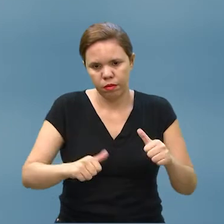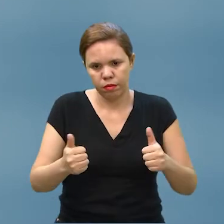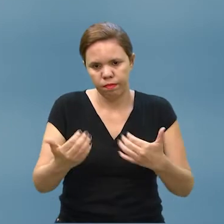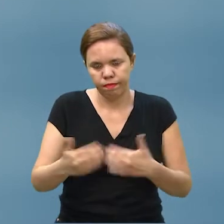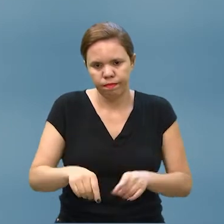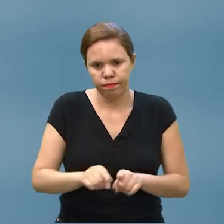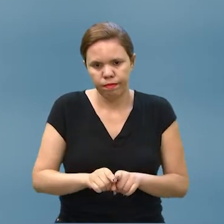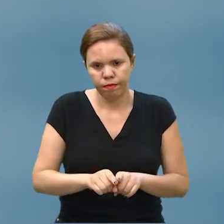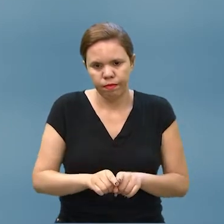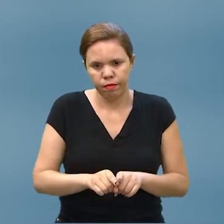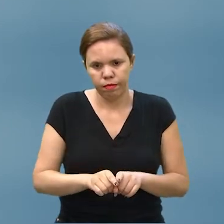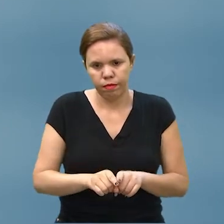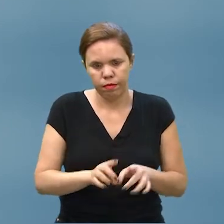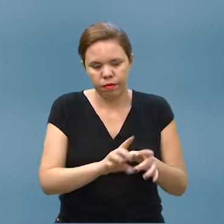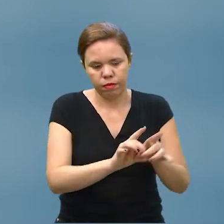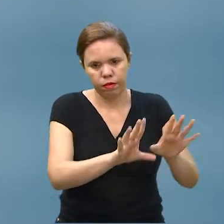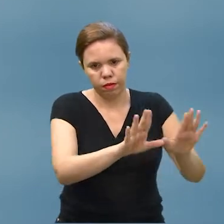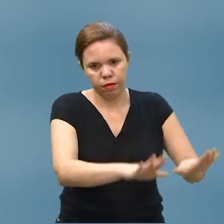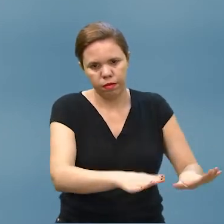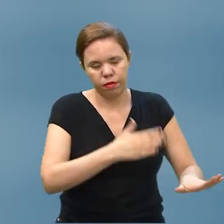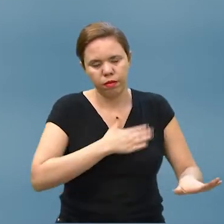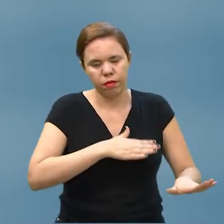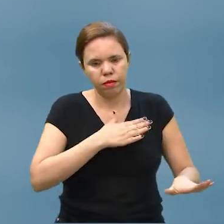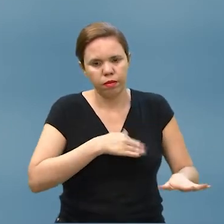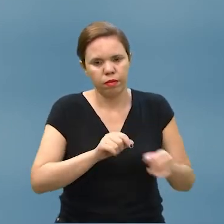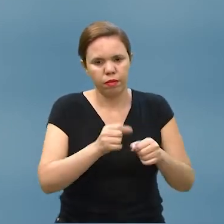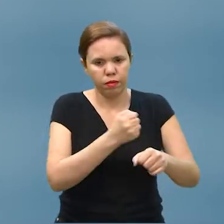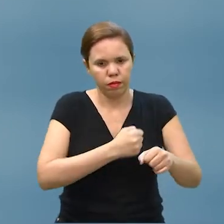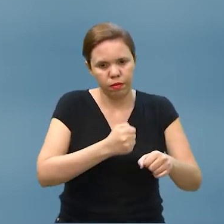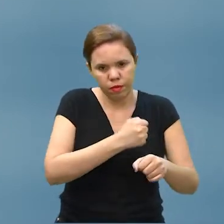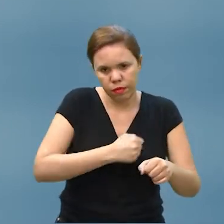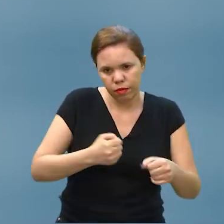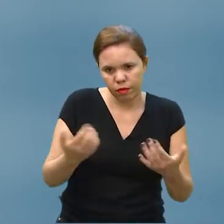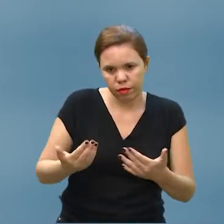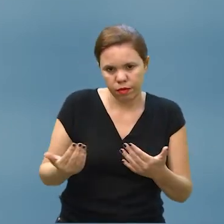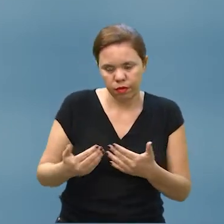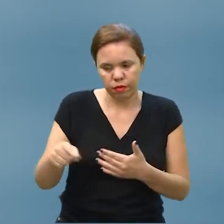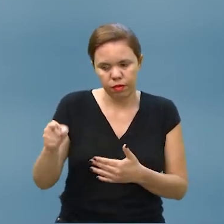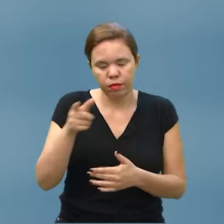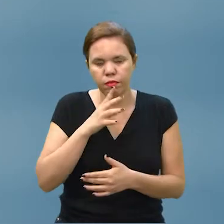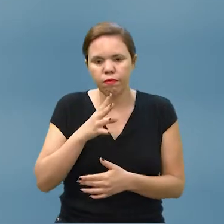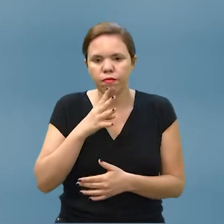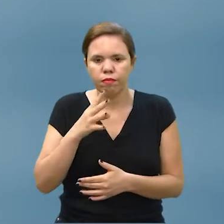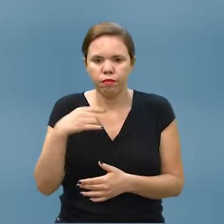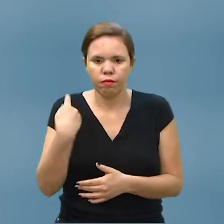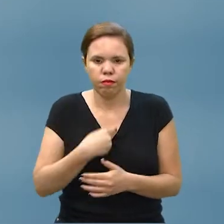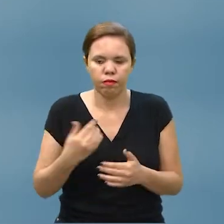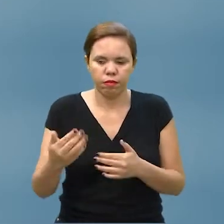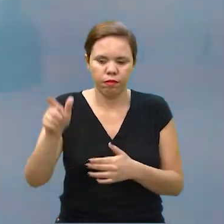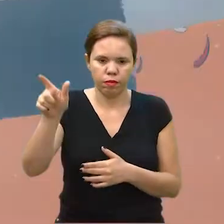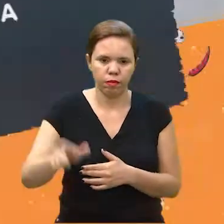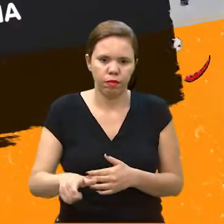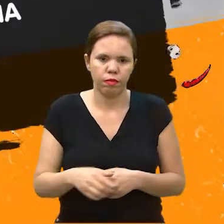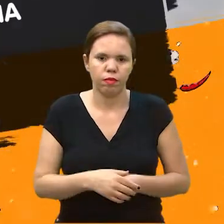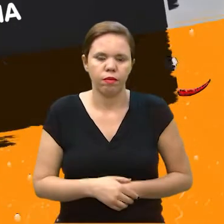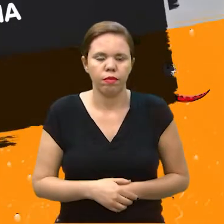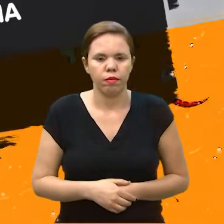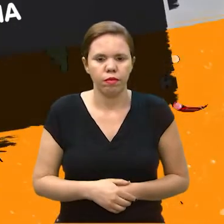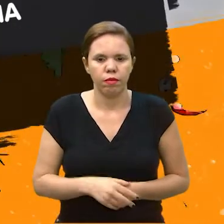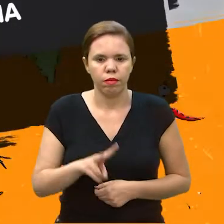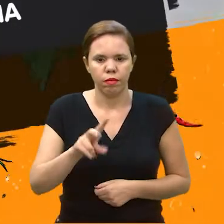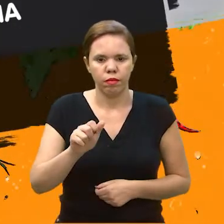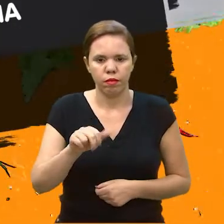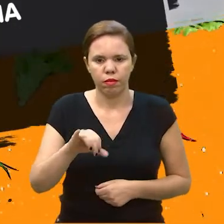nós vamos deixar a nossa cozinheira tranquila fazendo a receita e agora você vai conhecer o nosso próximo concorrente.